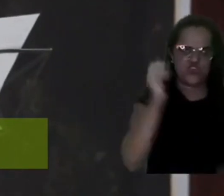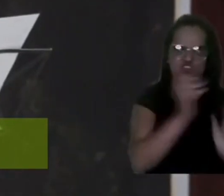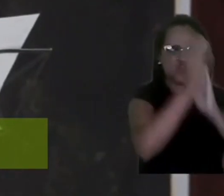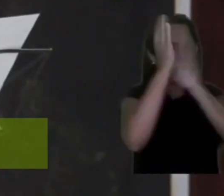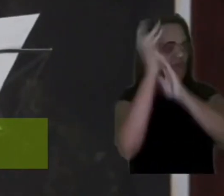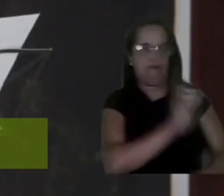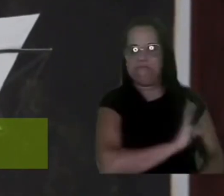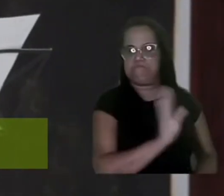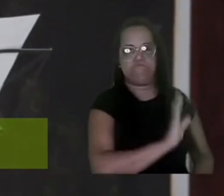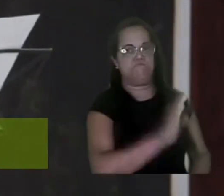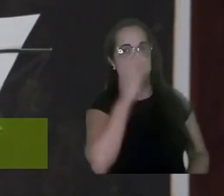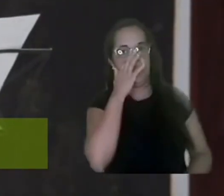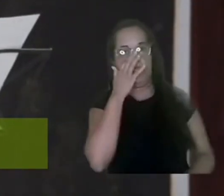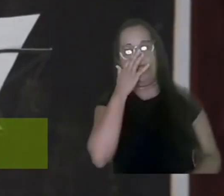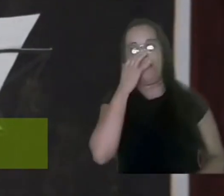cantar.